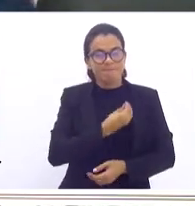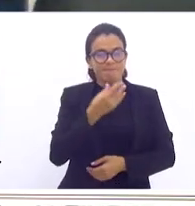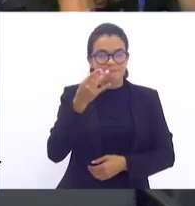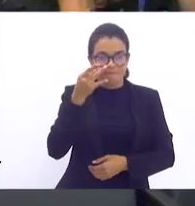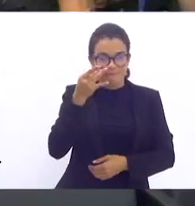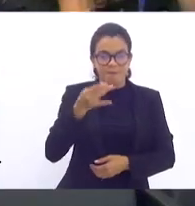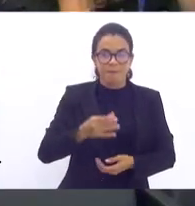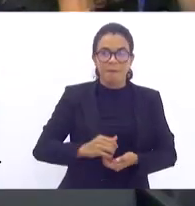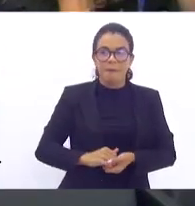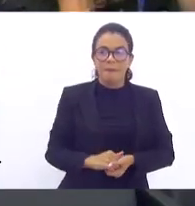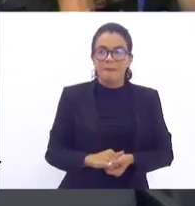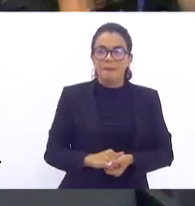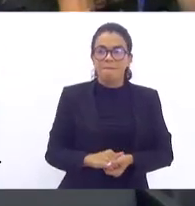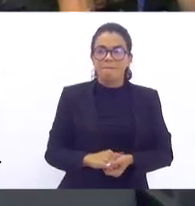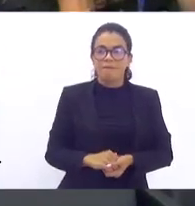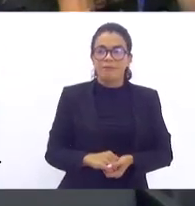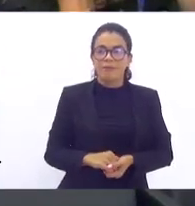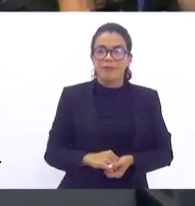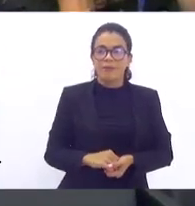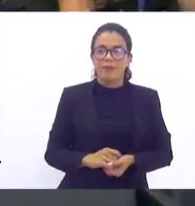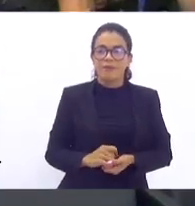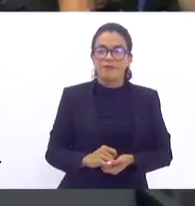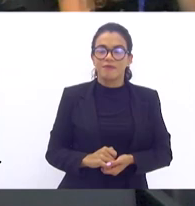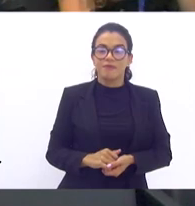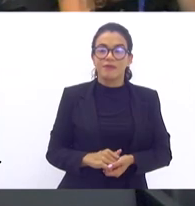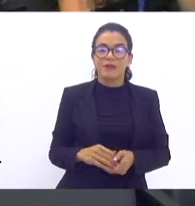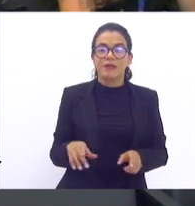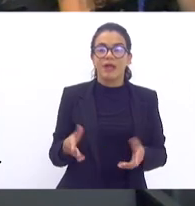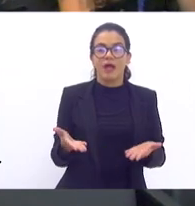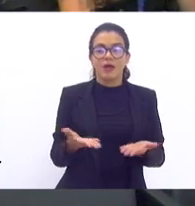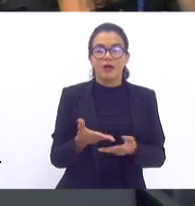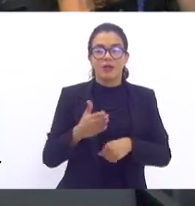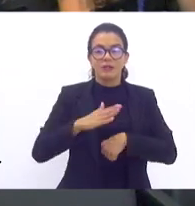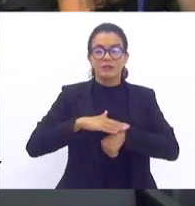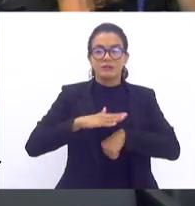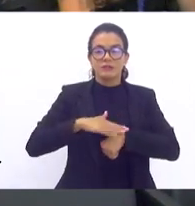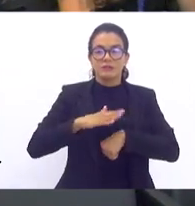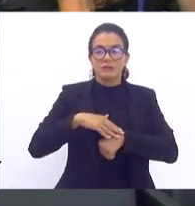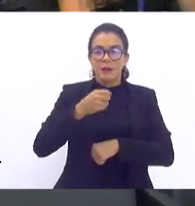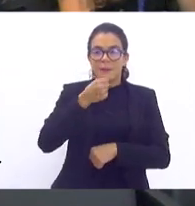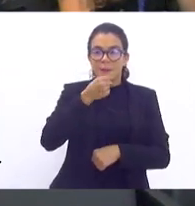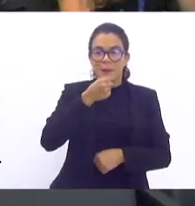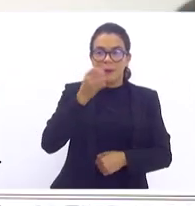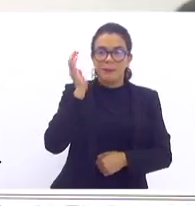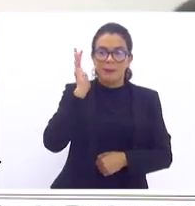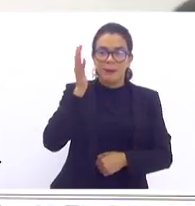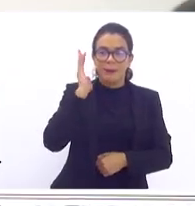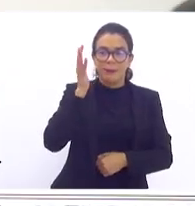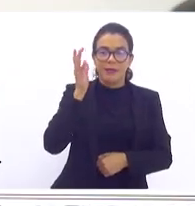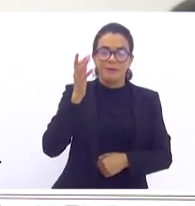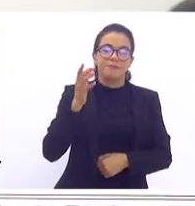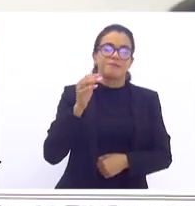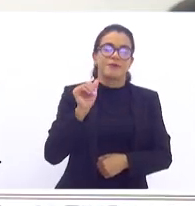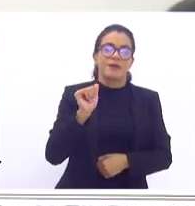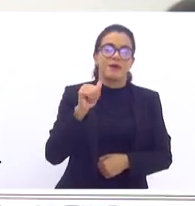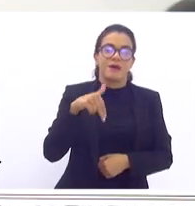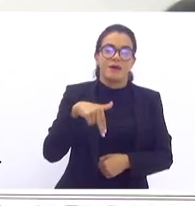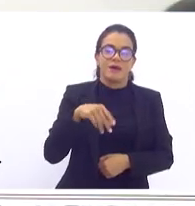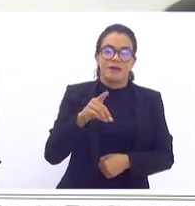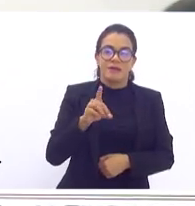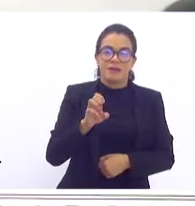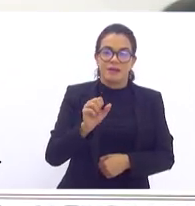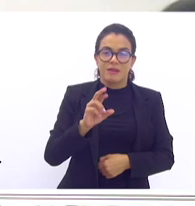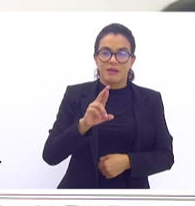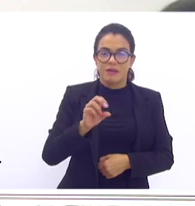estar presente e eu passo nesse instante a o Anderson para sua intervenção breve E